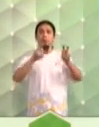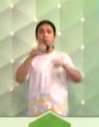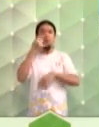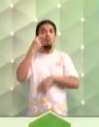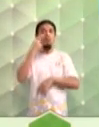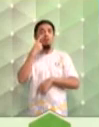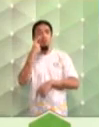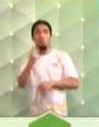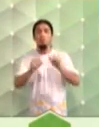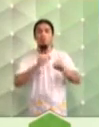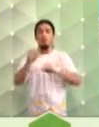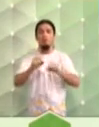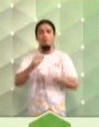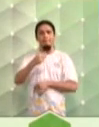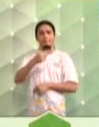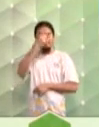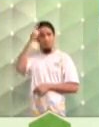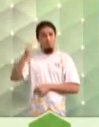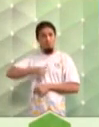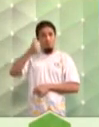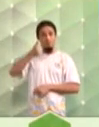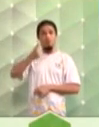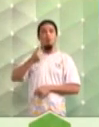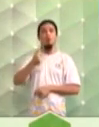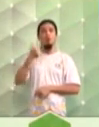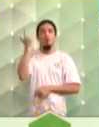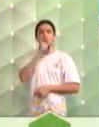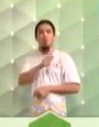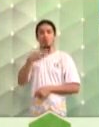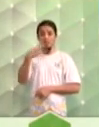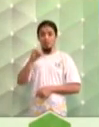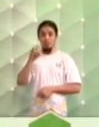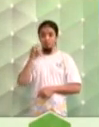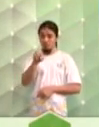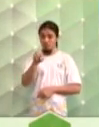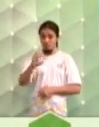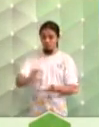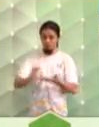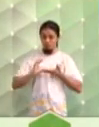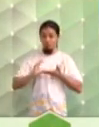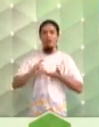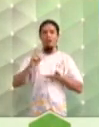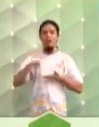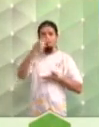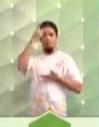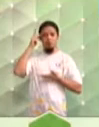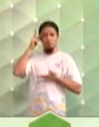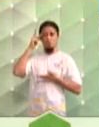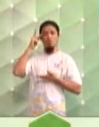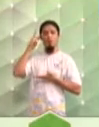mil, logo na virada de agosto para setembro do ano passado, era uma pessoa que